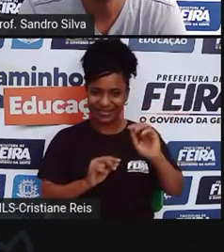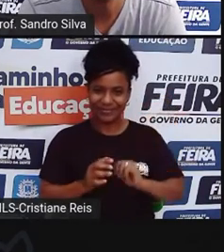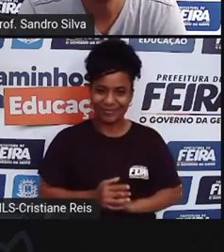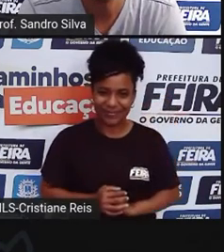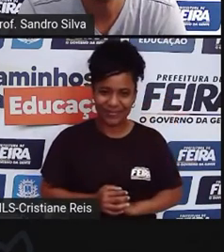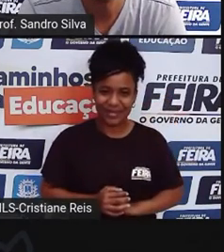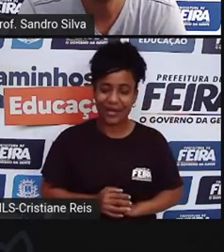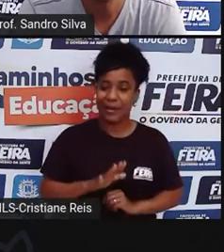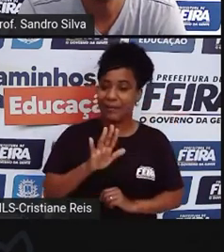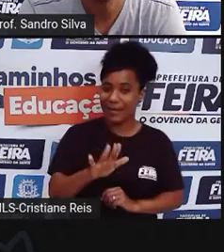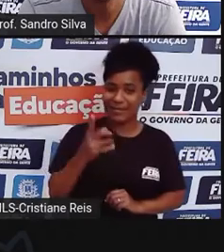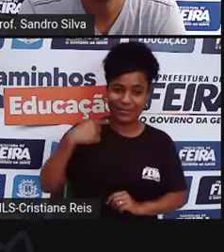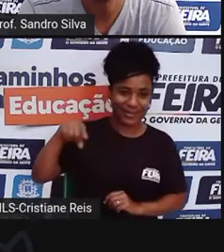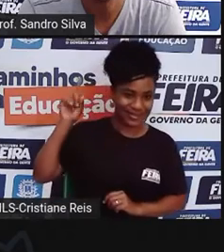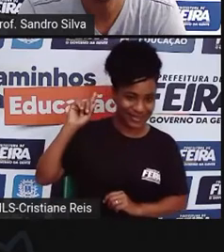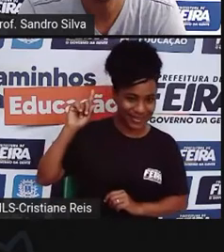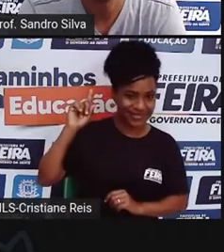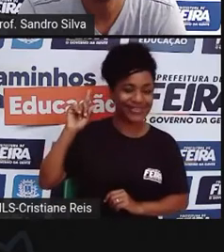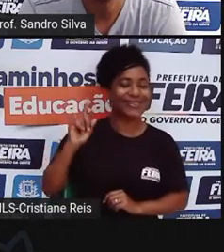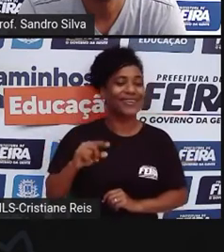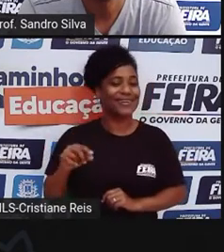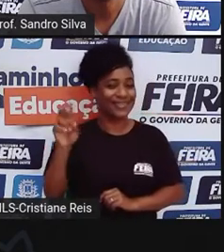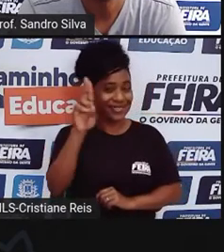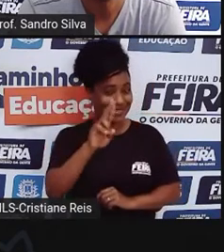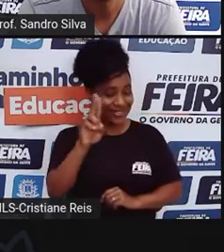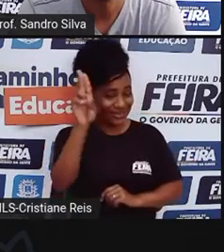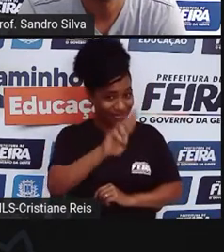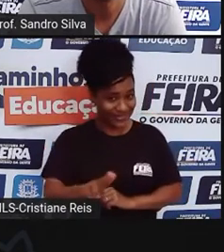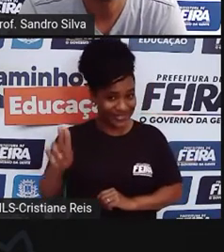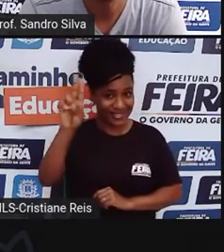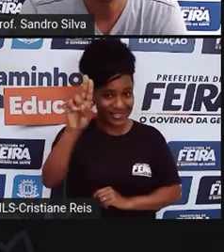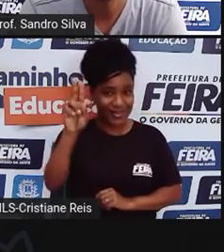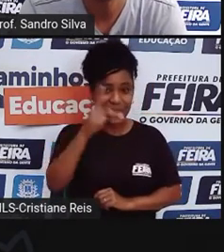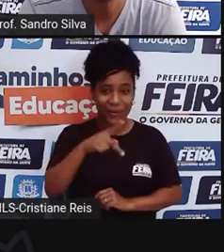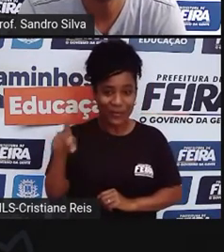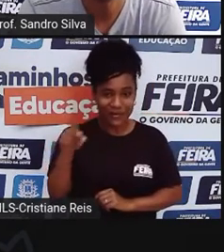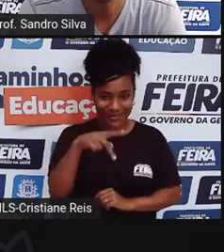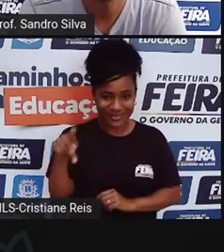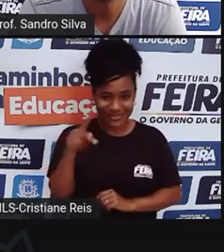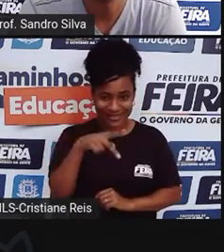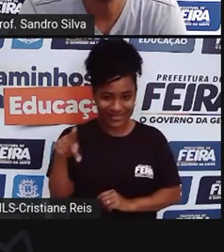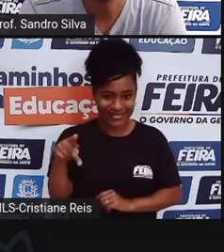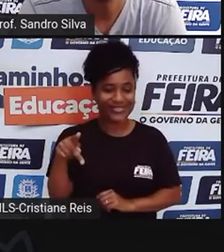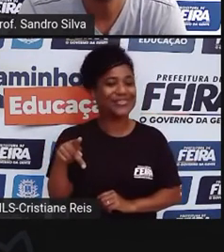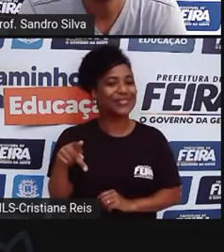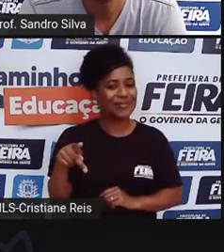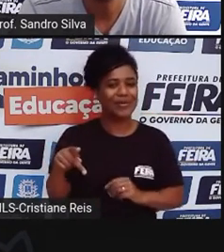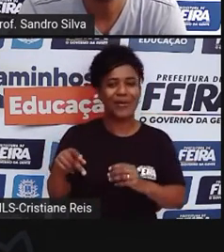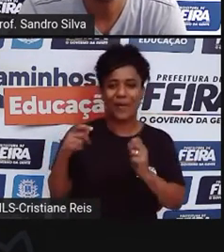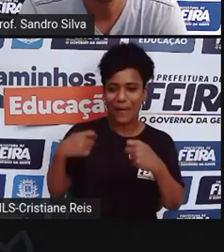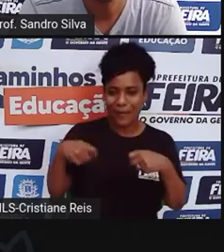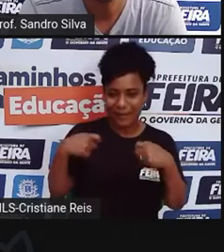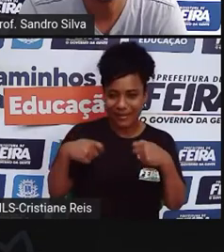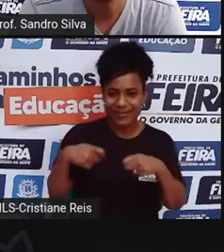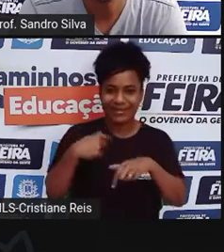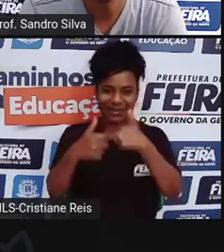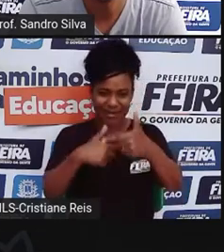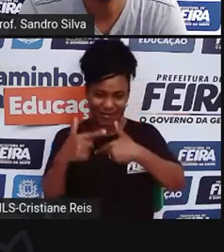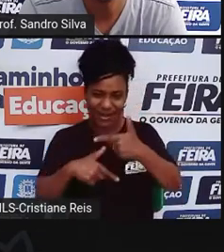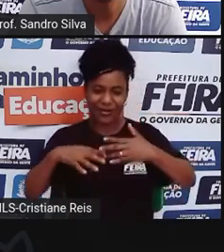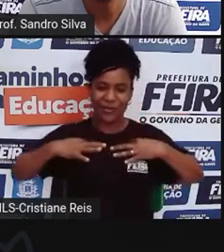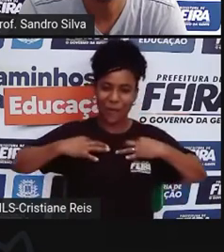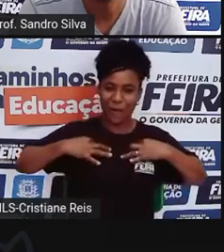exigiu, né, como avaliação final da disciplina, uma paródia que a gente apresentasse de uma maneira artística. Então, a gente teve que arrumar fantasia,